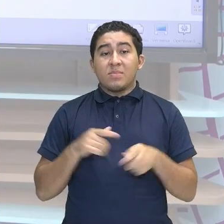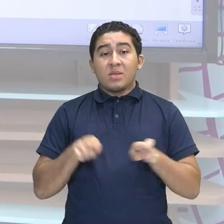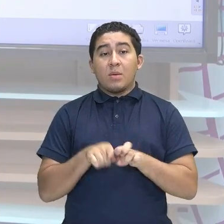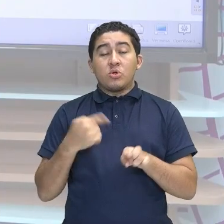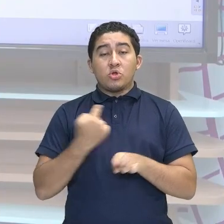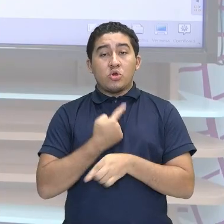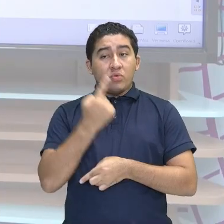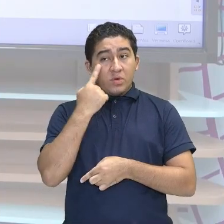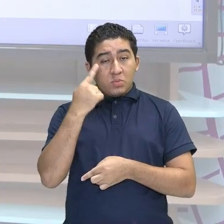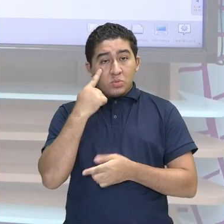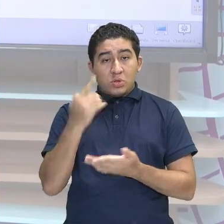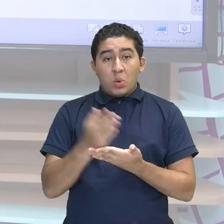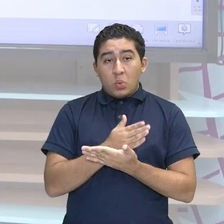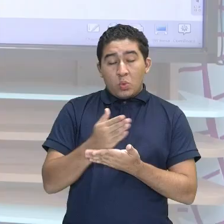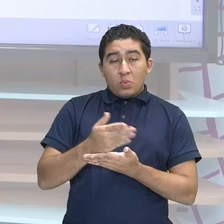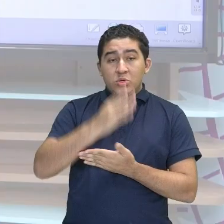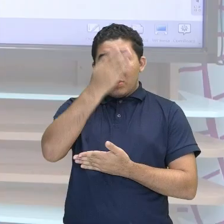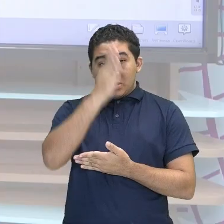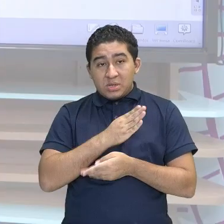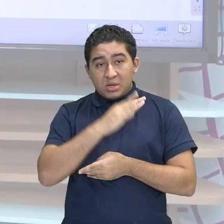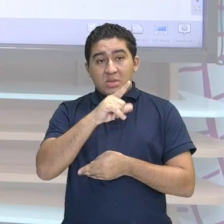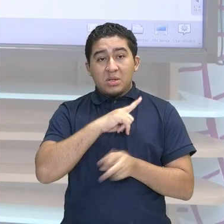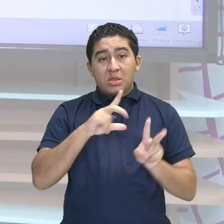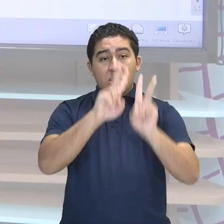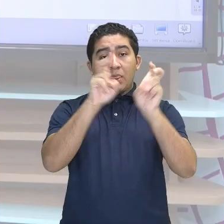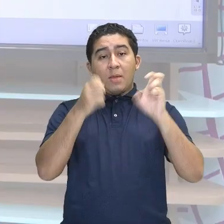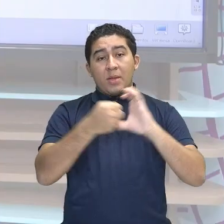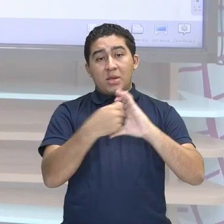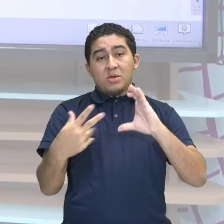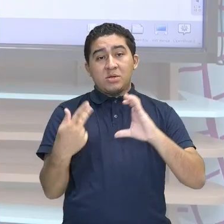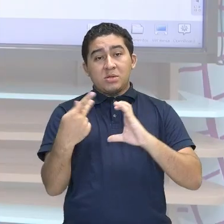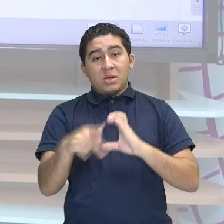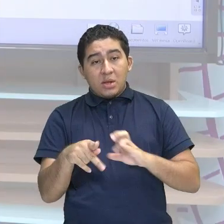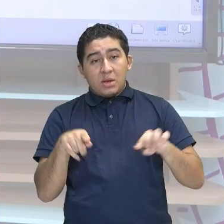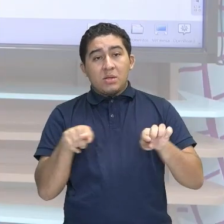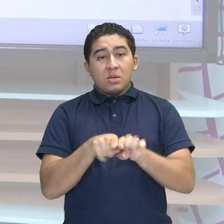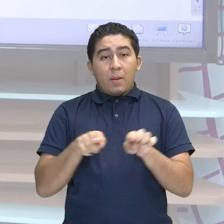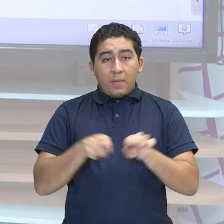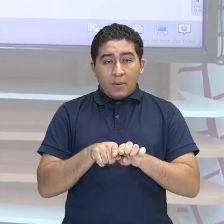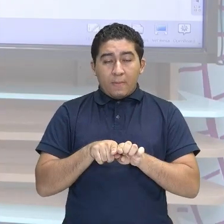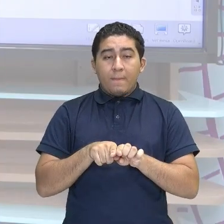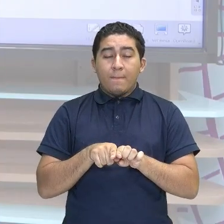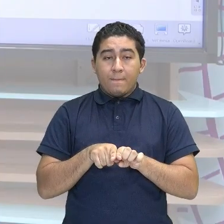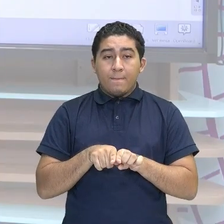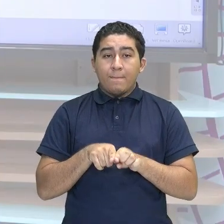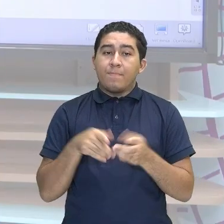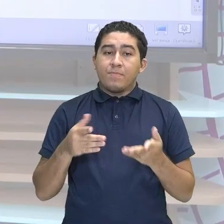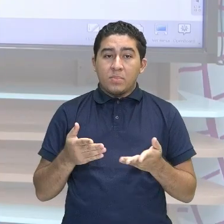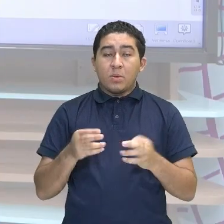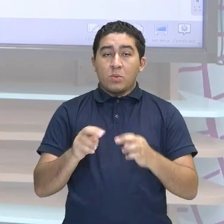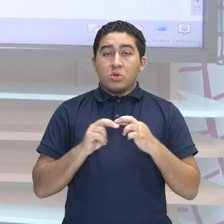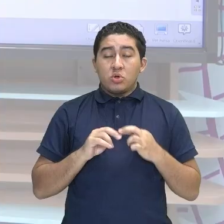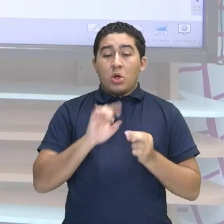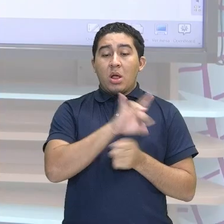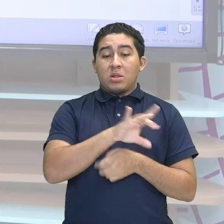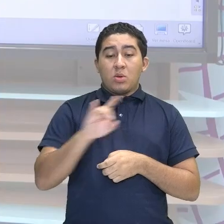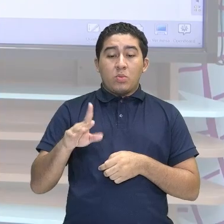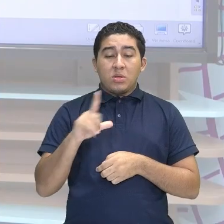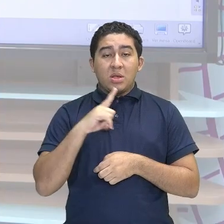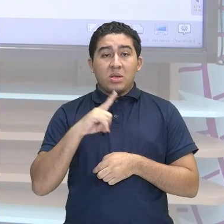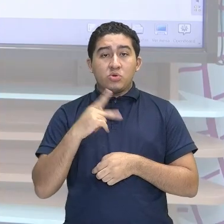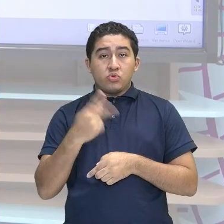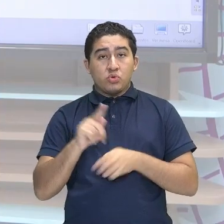bacias hidrográficas brasileiras, né, falamos sobre as características dela, e aí cada uma com as